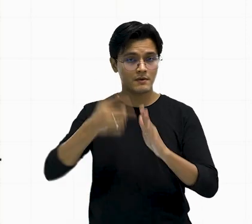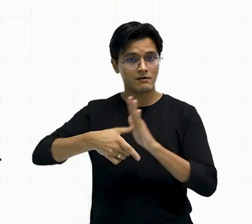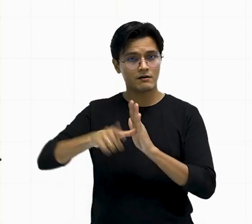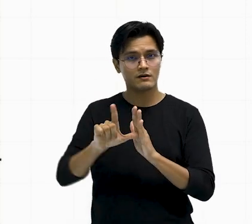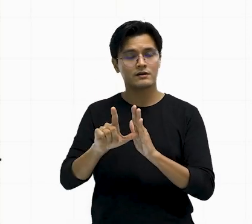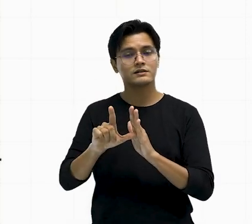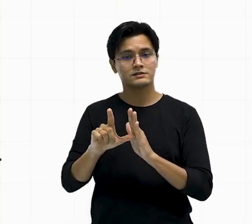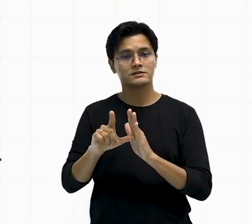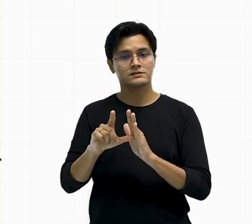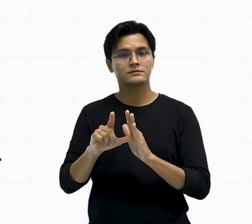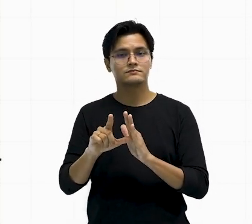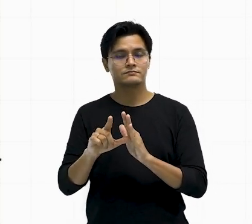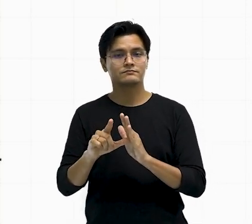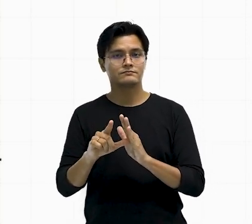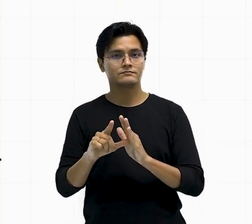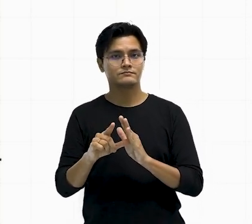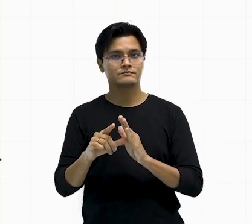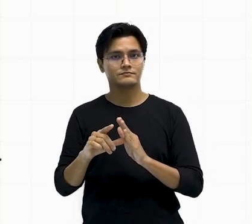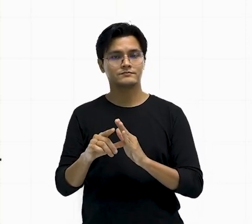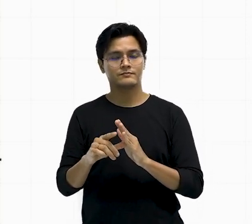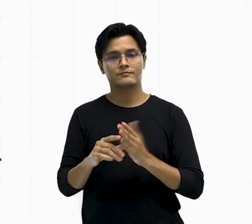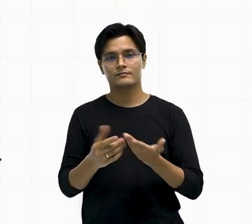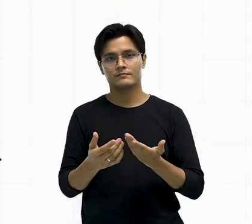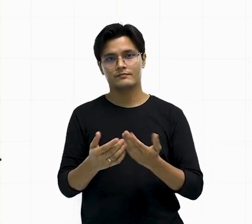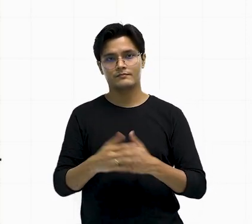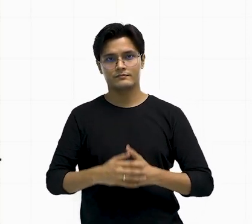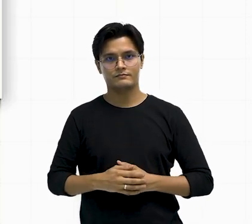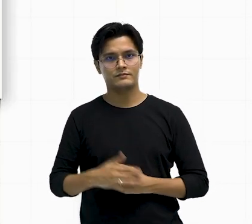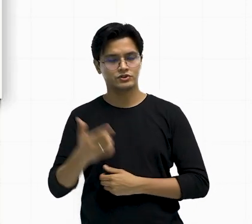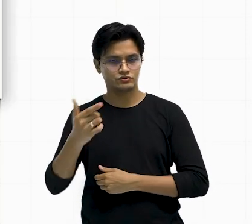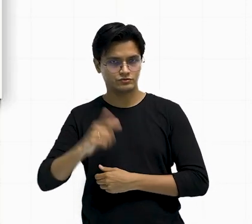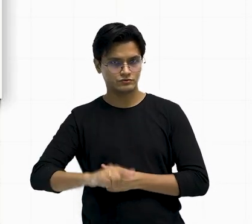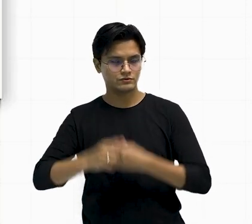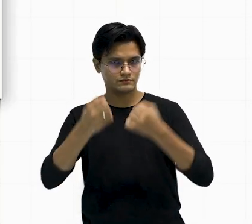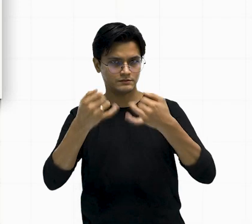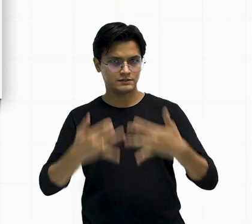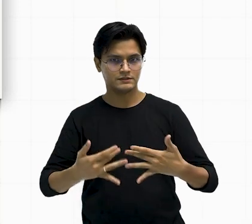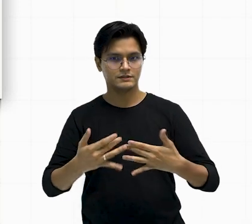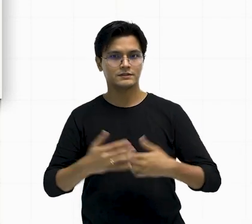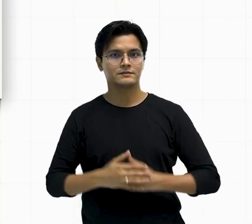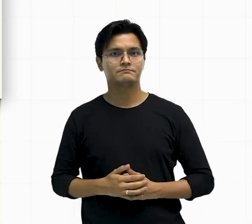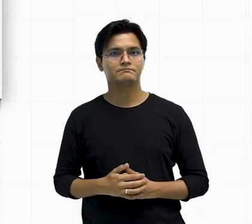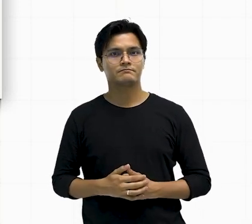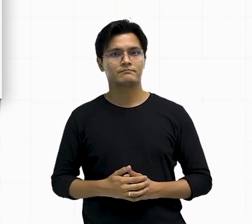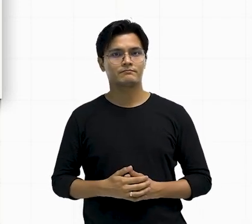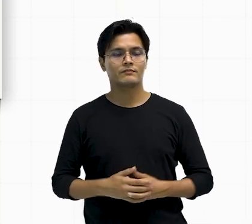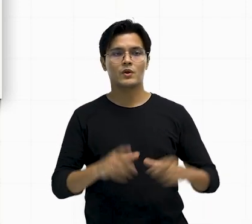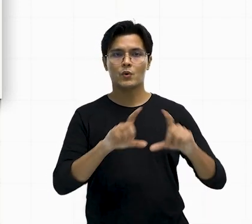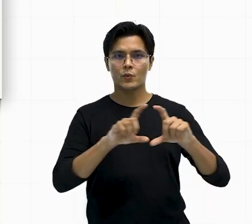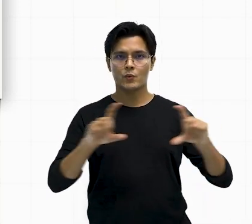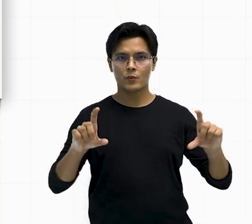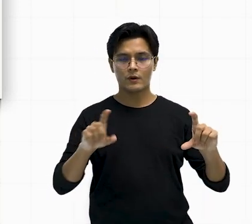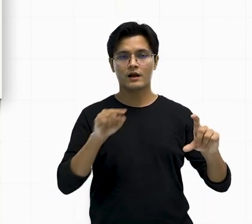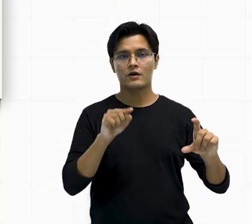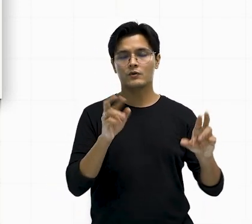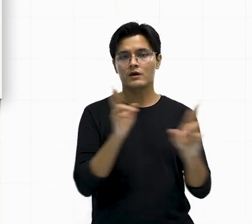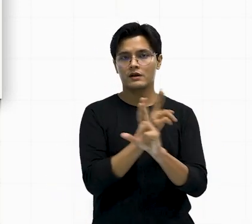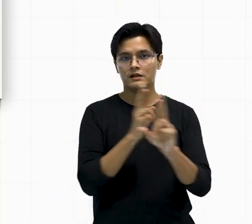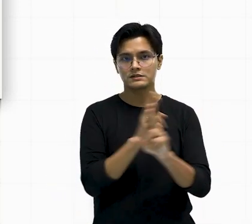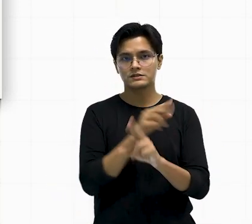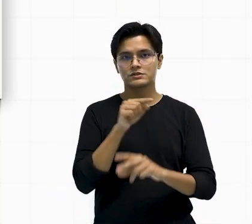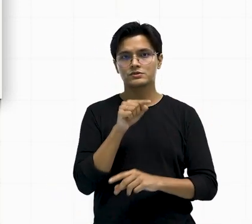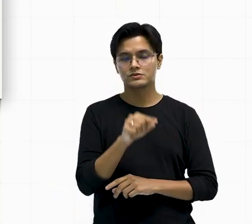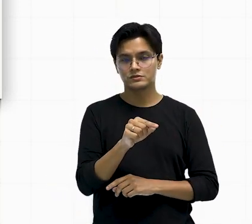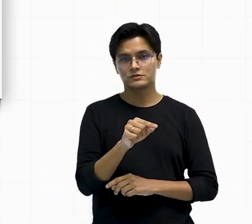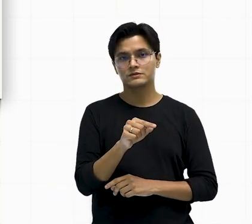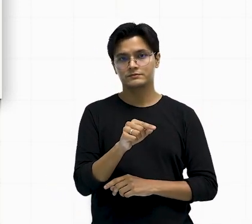de quem? Vamos lá. Uma das relações, deixa eu voltar aqui para você, ó. Uma das relações me diz que quando eu pego